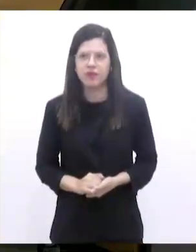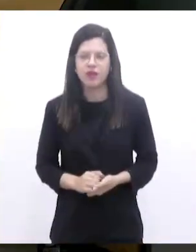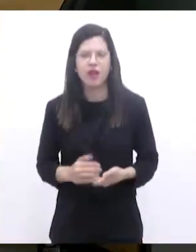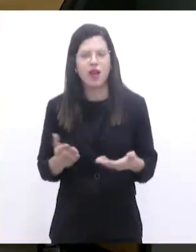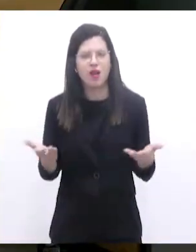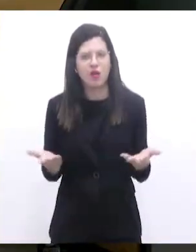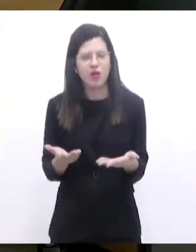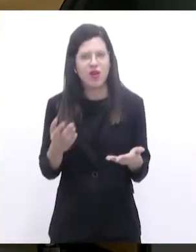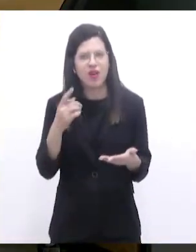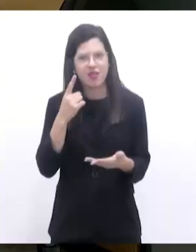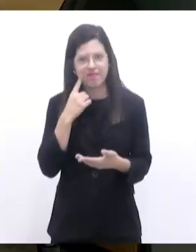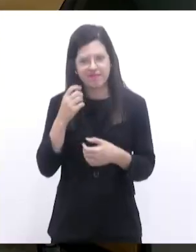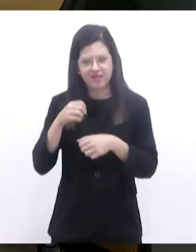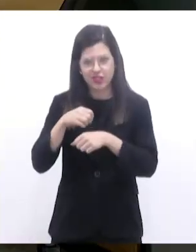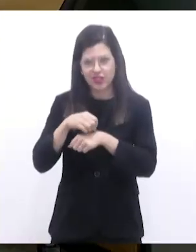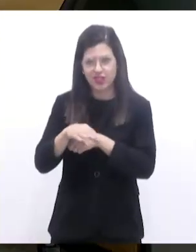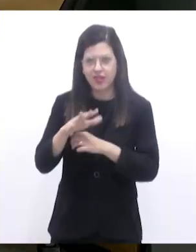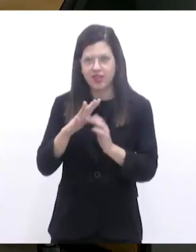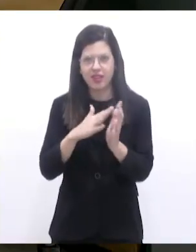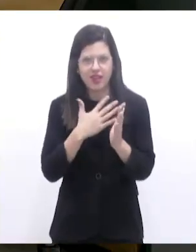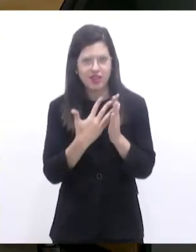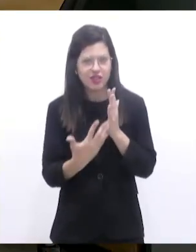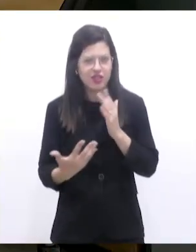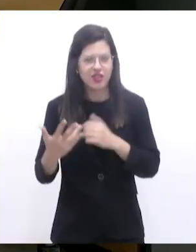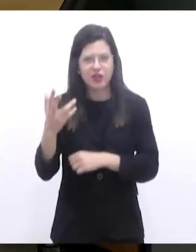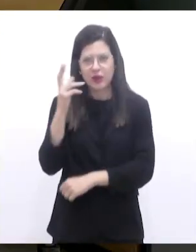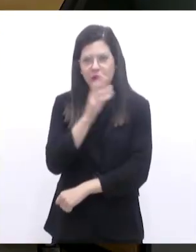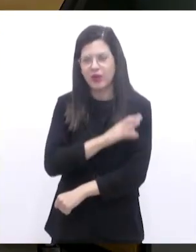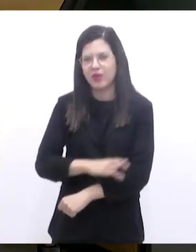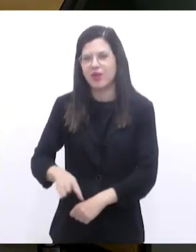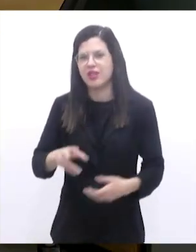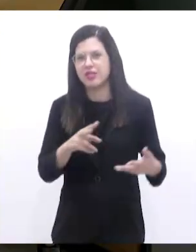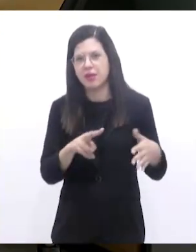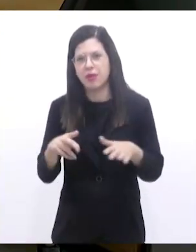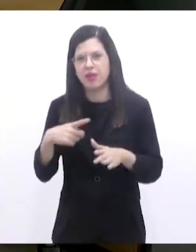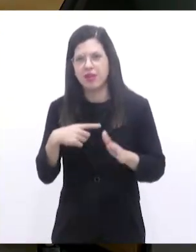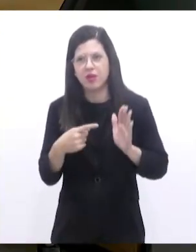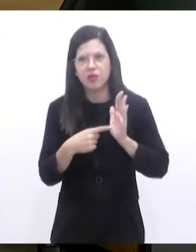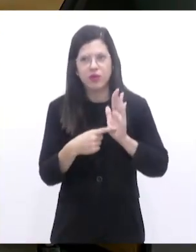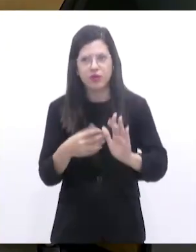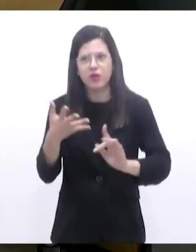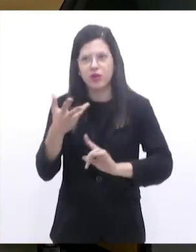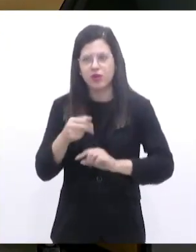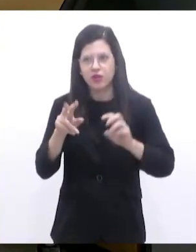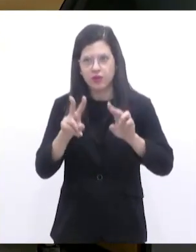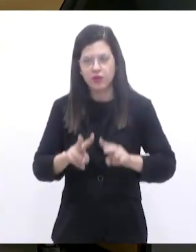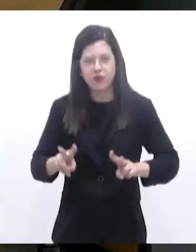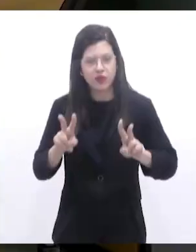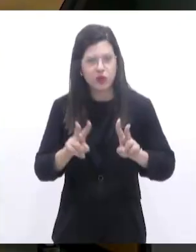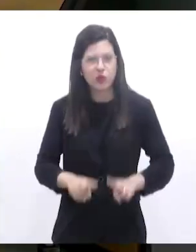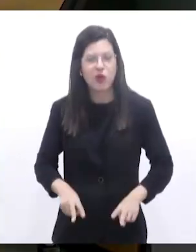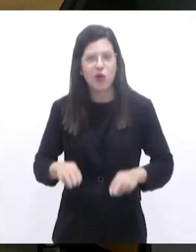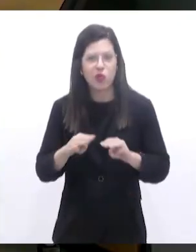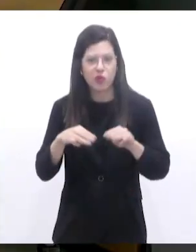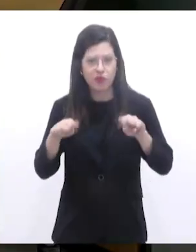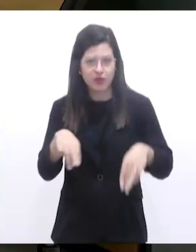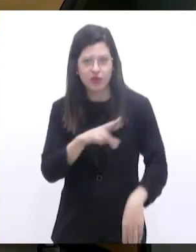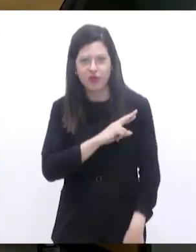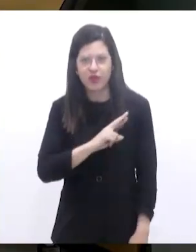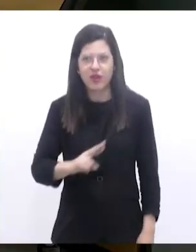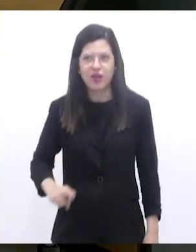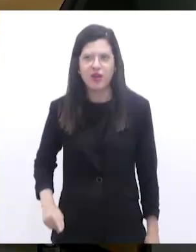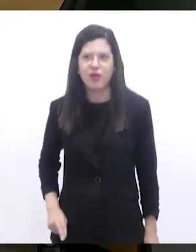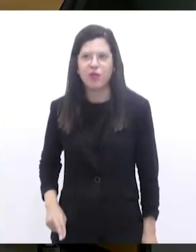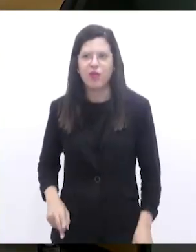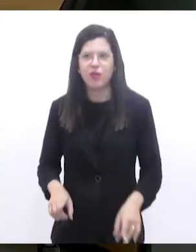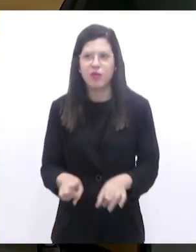Confira agora as dicas da nossa agenda cultural, que essa semana tem exposição do artista visual Mulambo no Museu da República e as finais